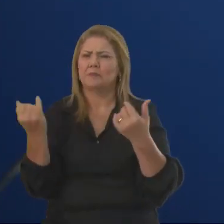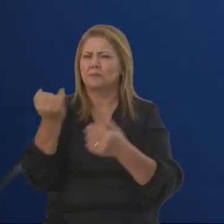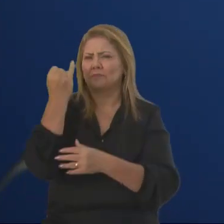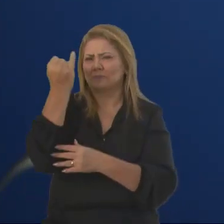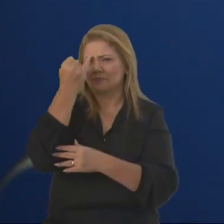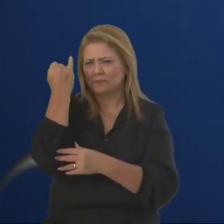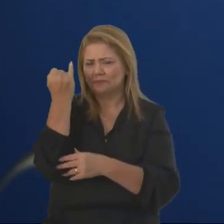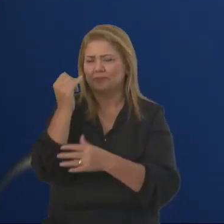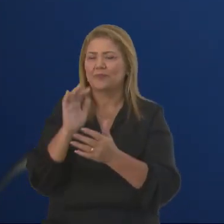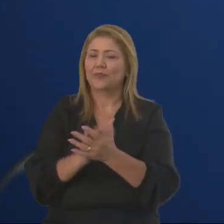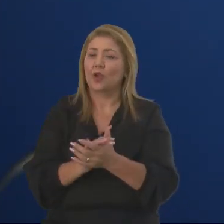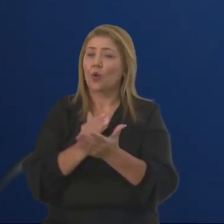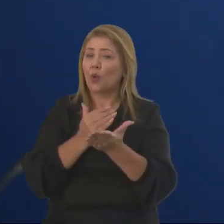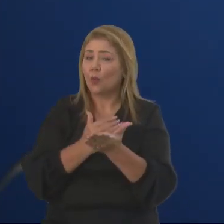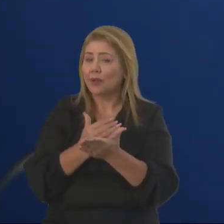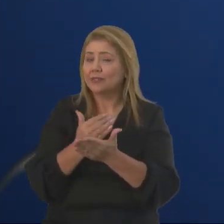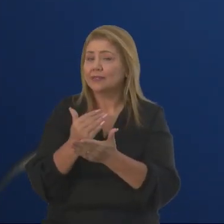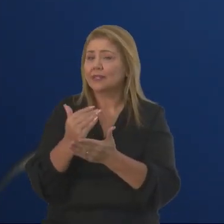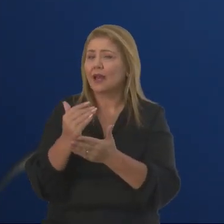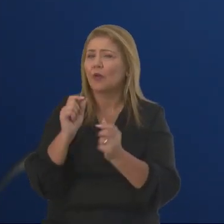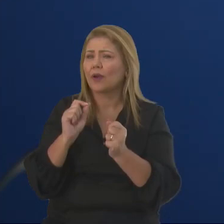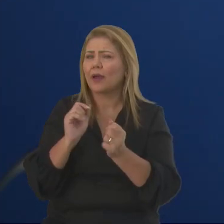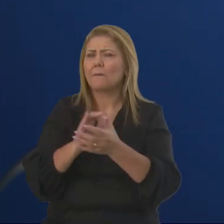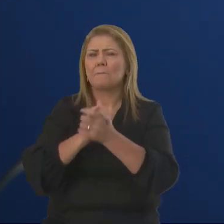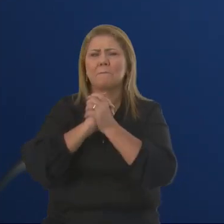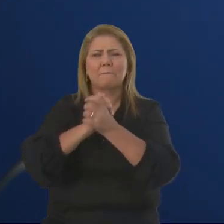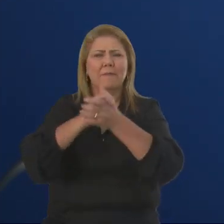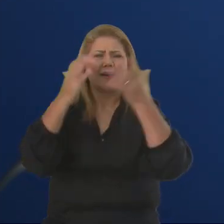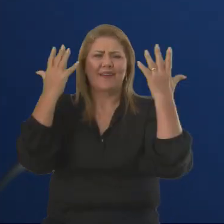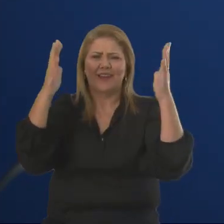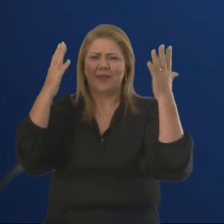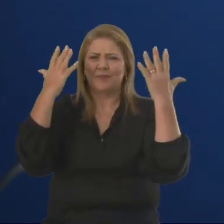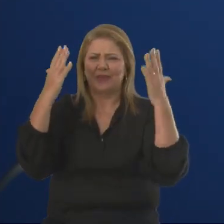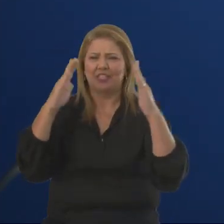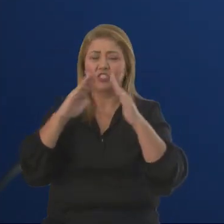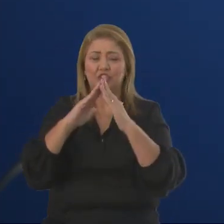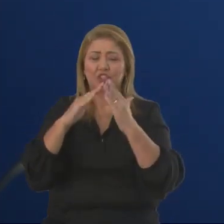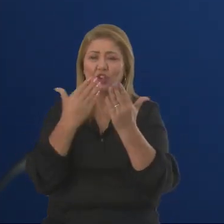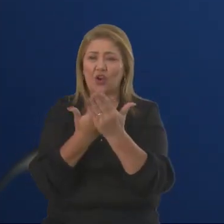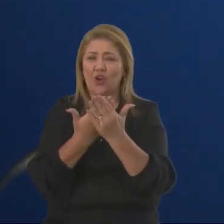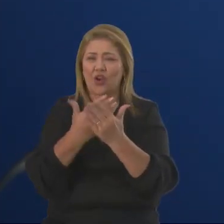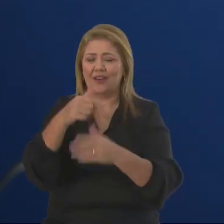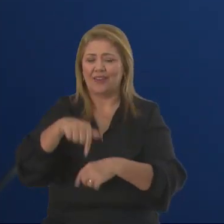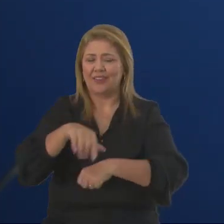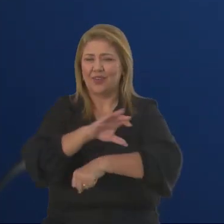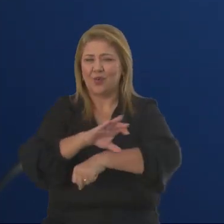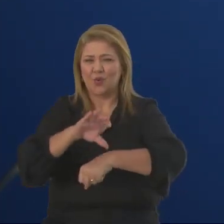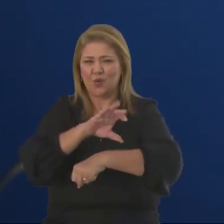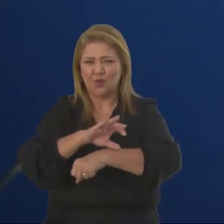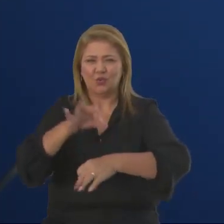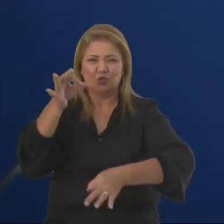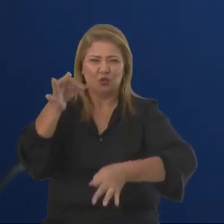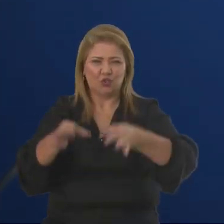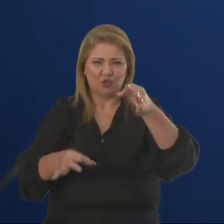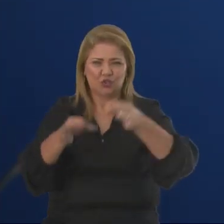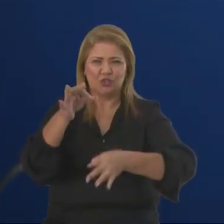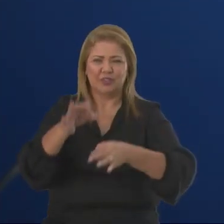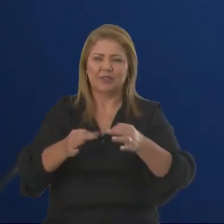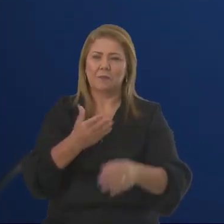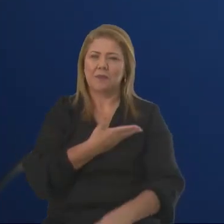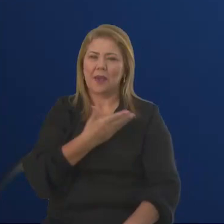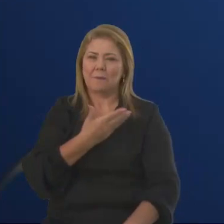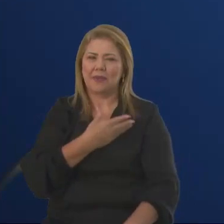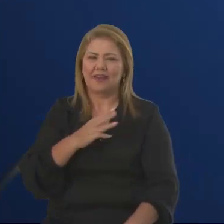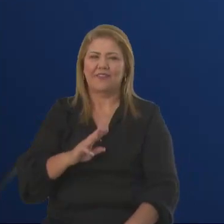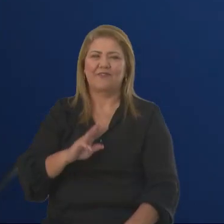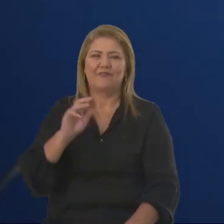quero inicialmente parabenizar a nossa escola judicial, na pessoa da minha amiga, minha colega Vanessa,